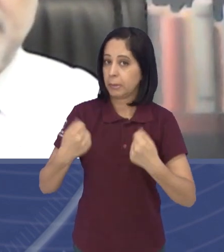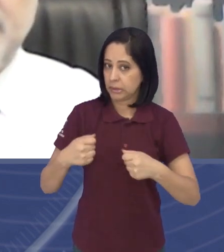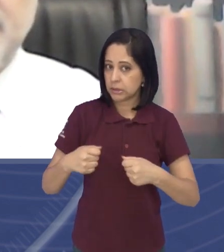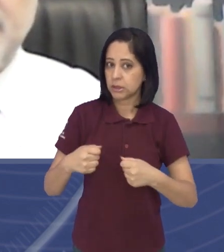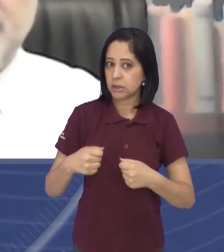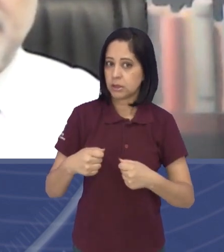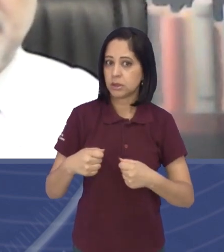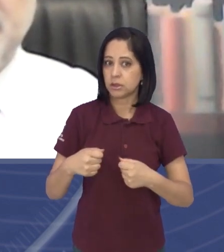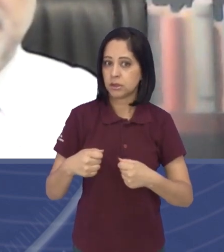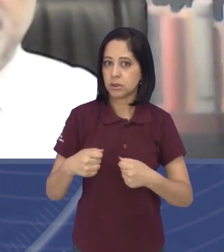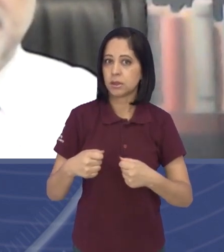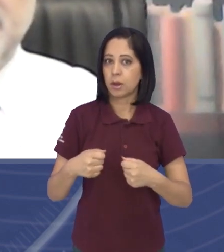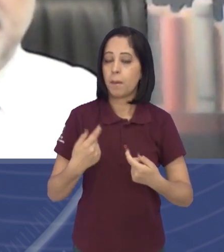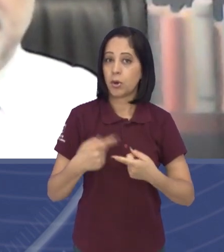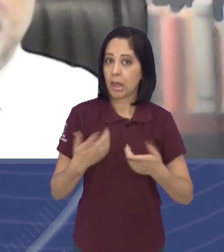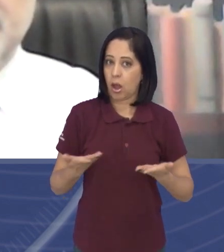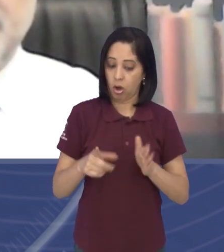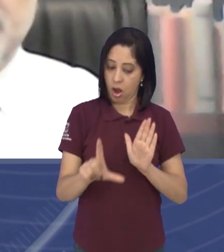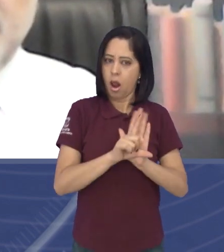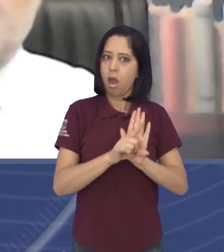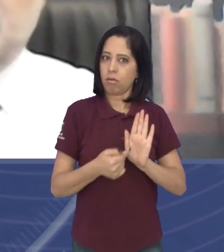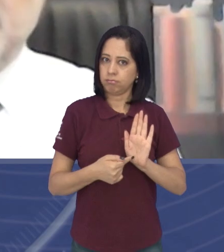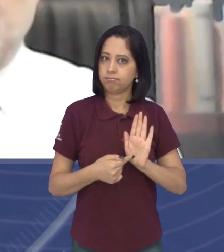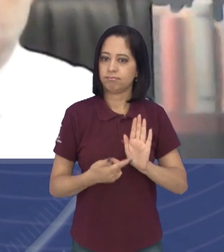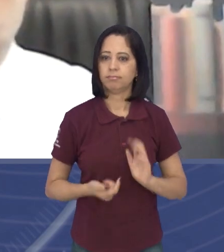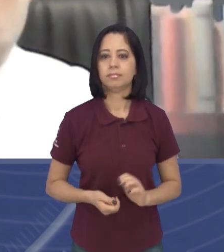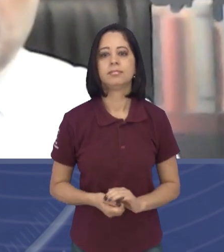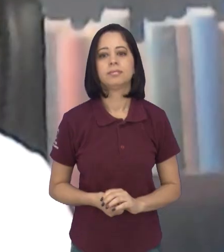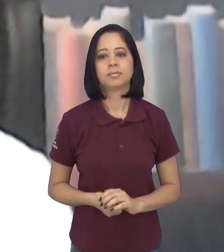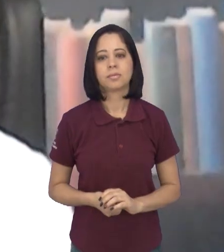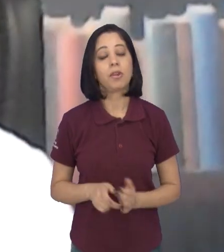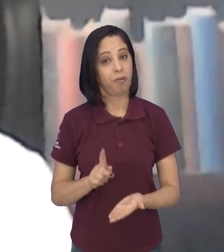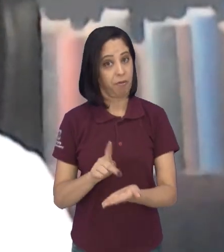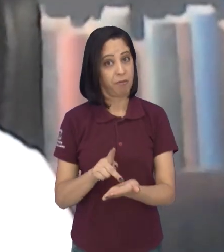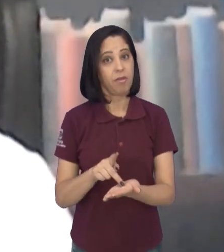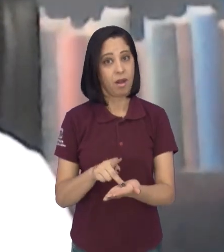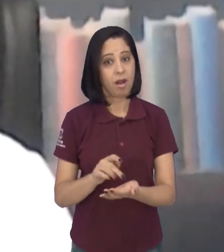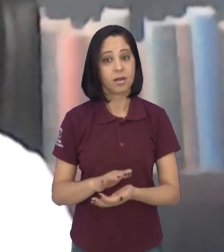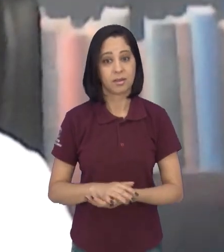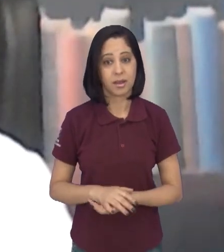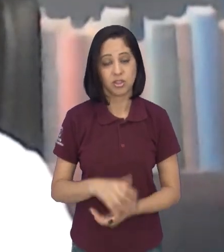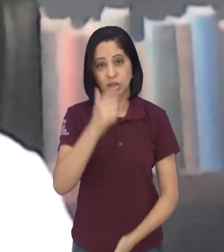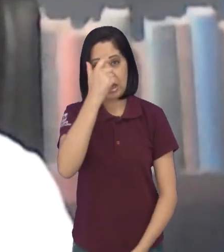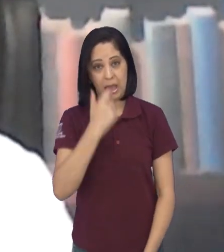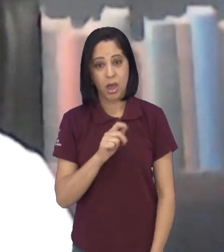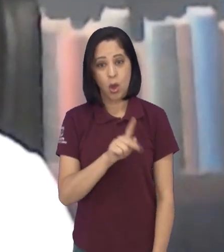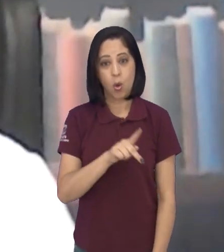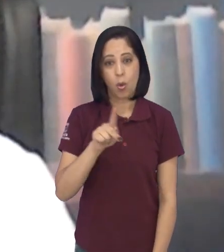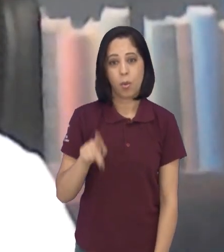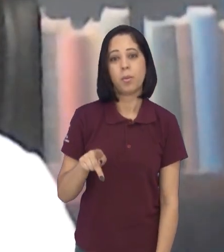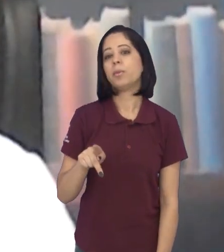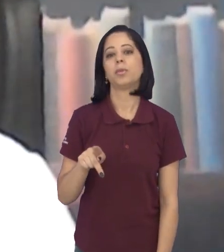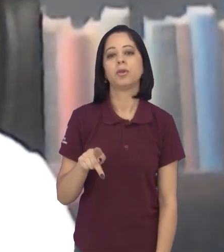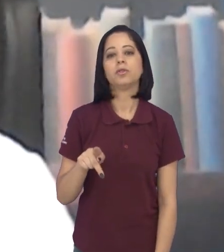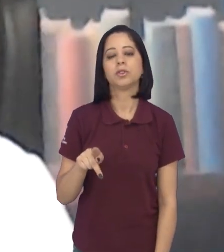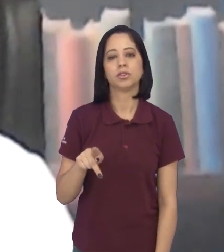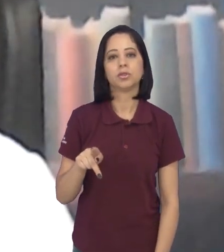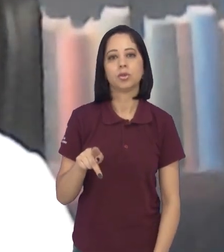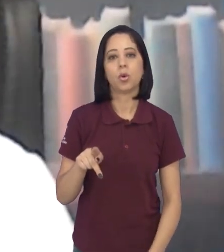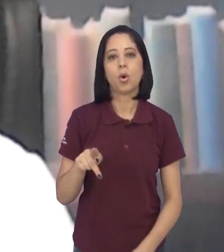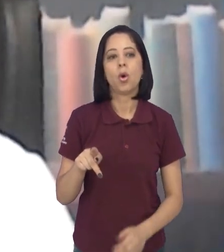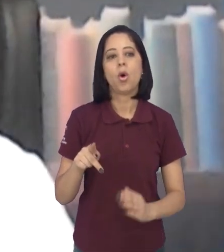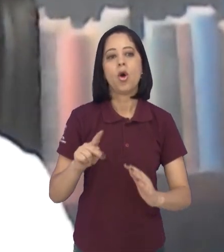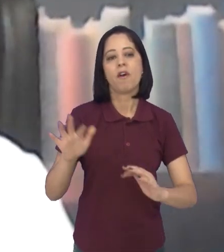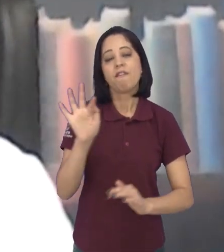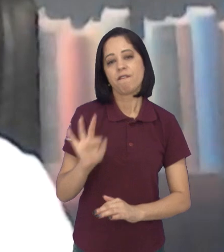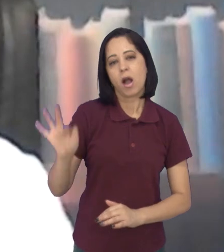gente tem um respaldo a mais. Verdade. Dani, eu sou professor na Escola Superior de Advocacia de Lei Geral